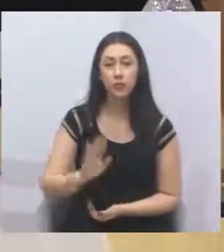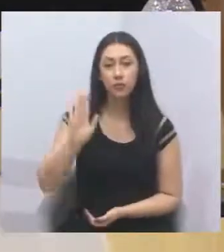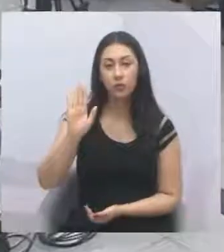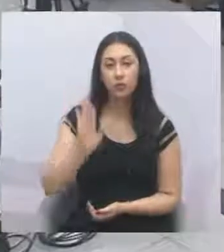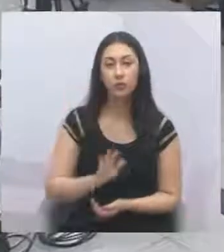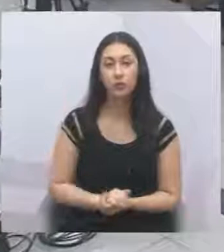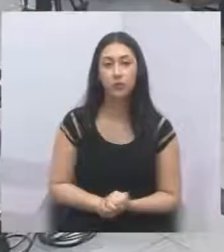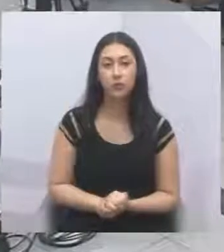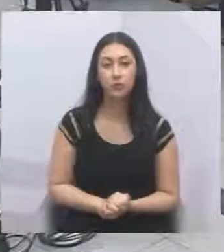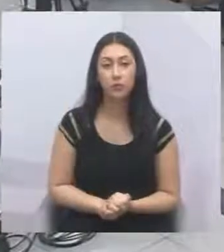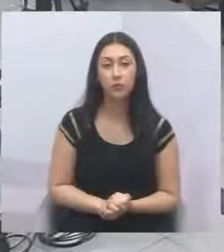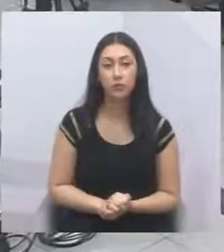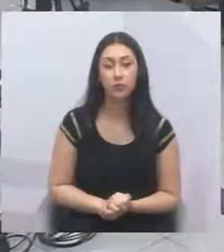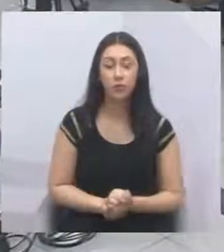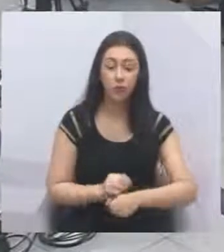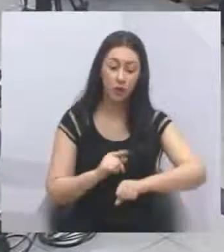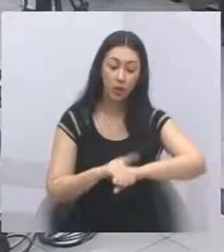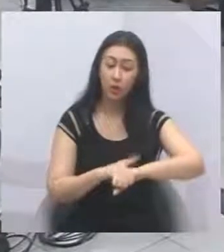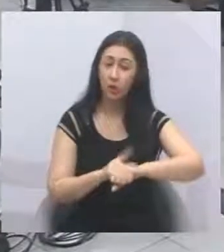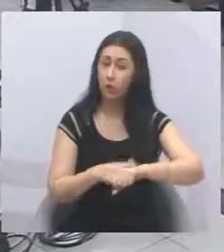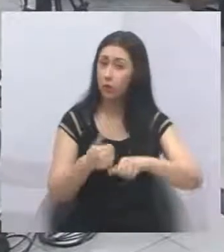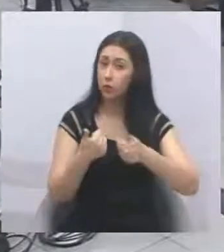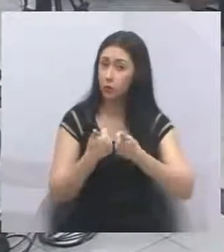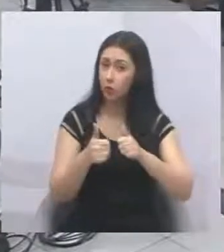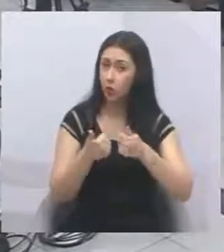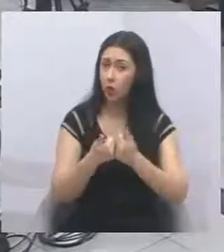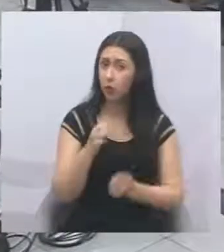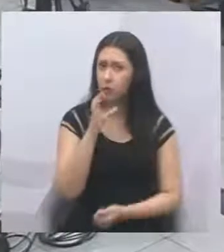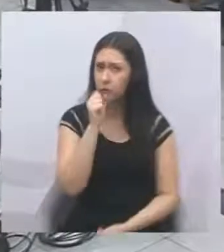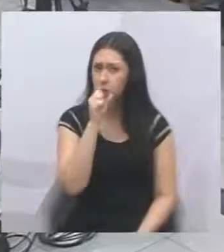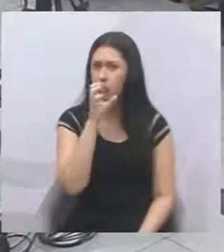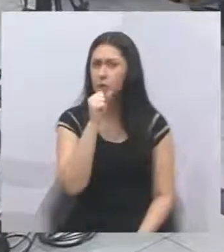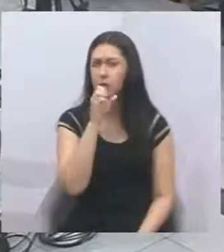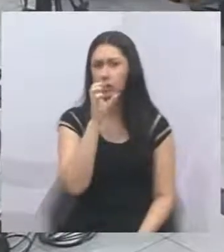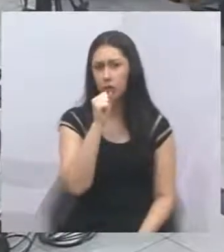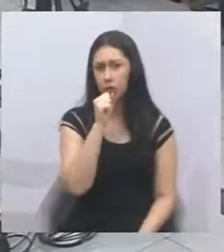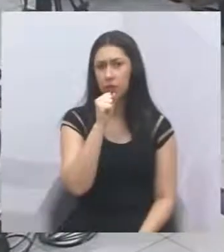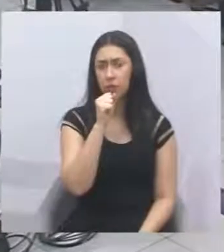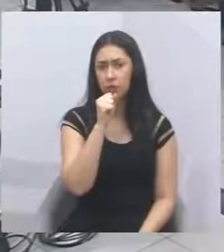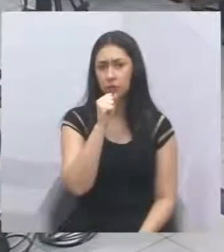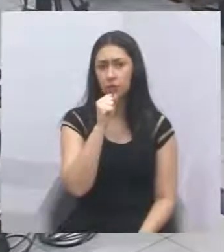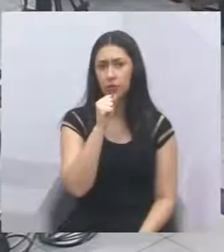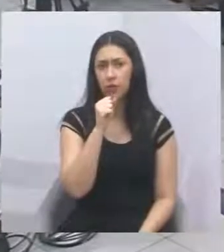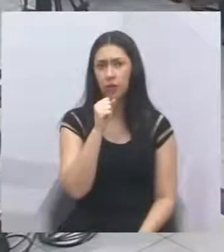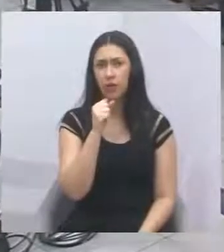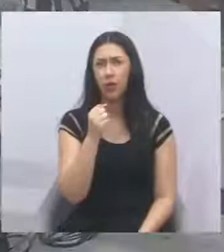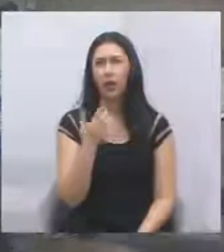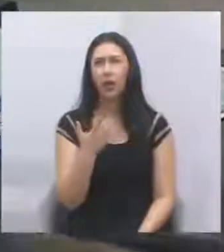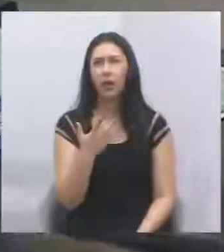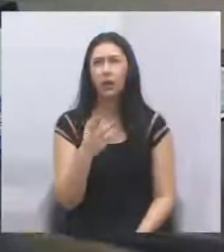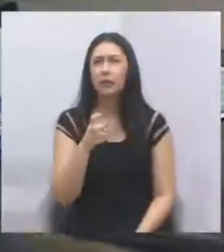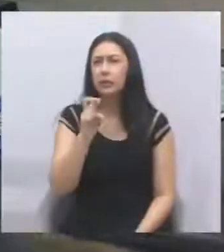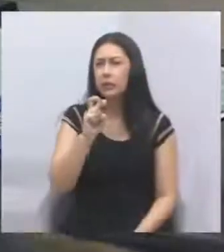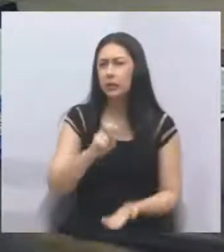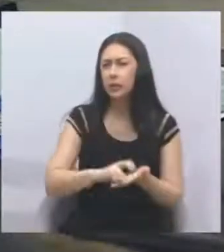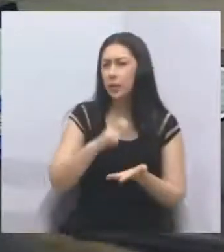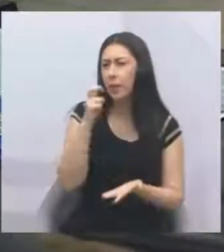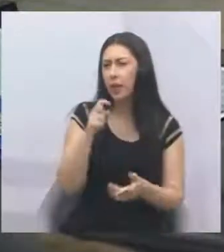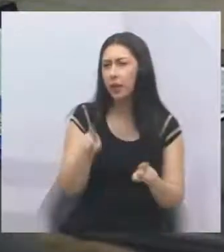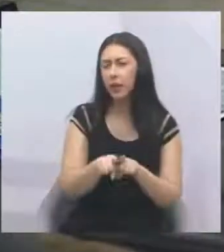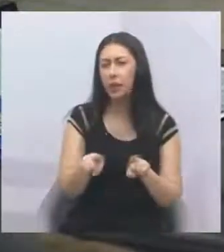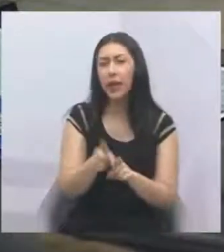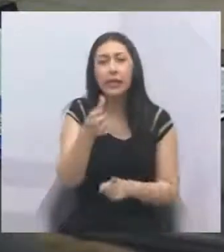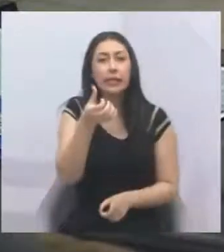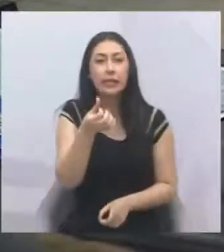Presidente, esse horário desse ônibus, o dia de sábado, é das 5 horas, 6 horas. Depois